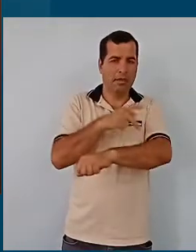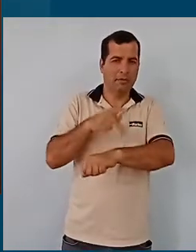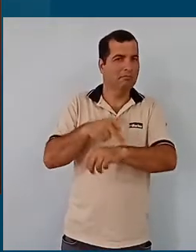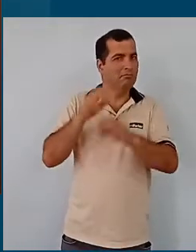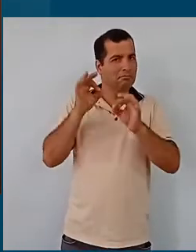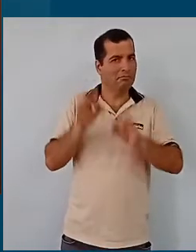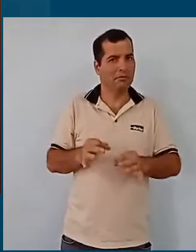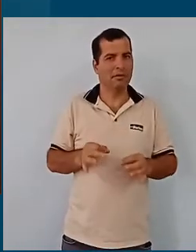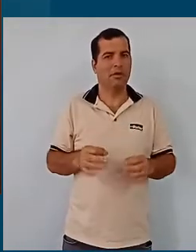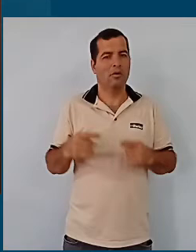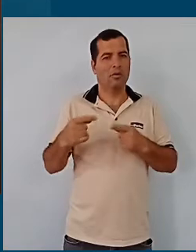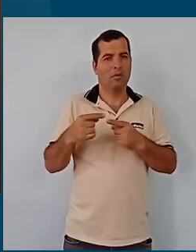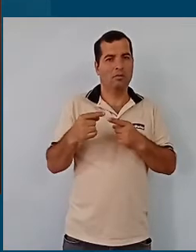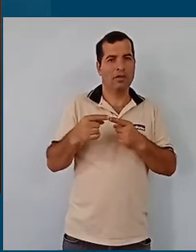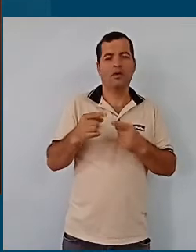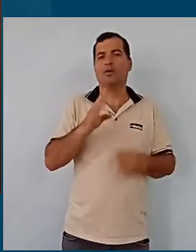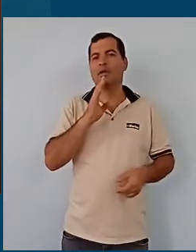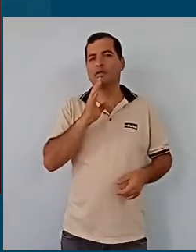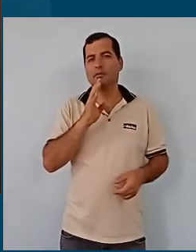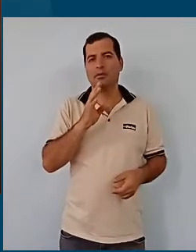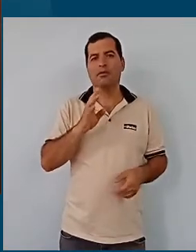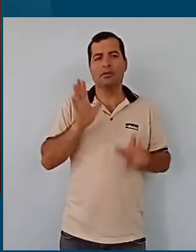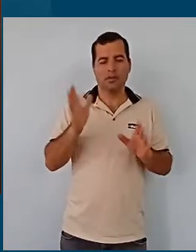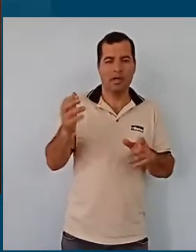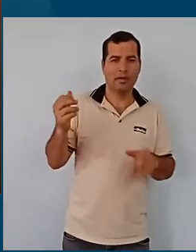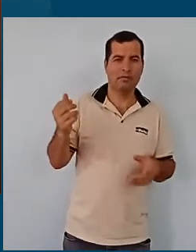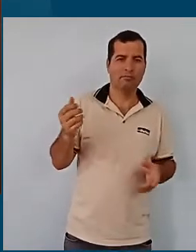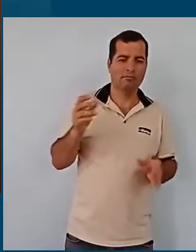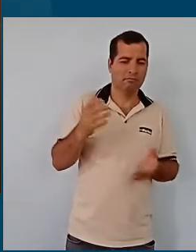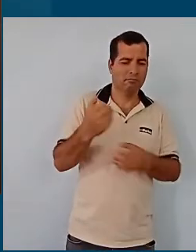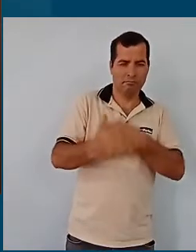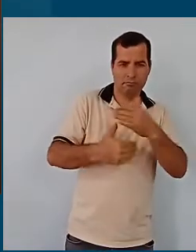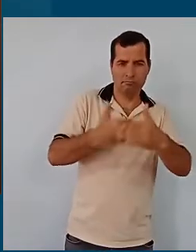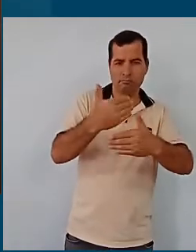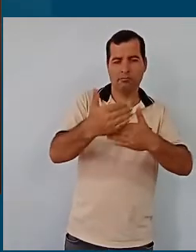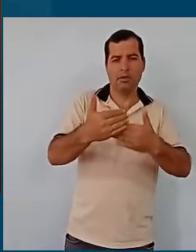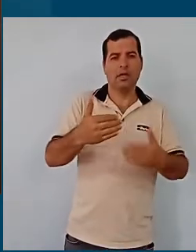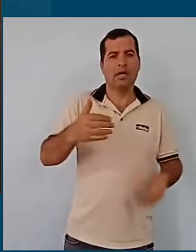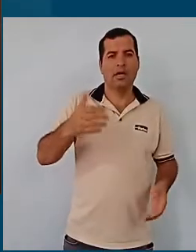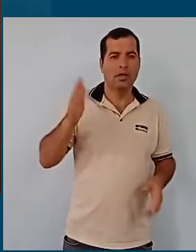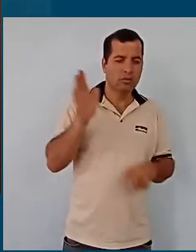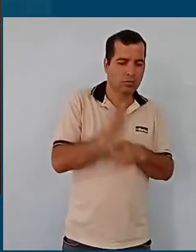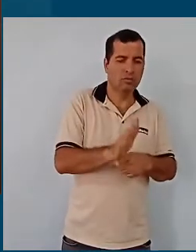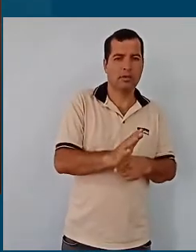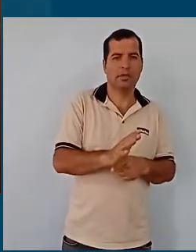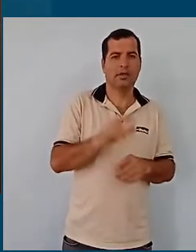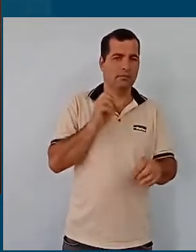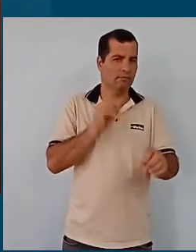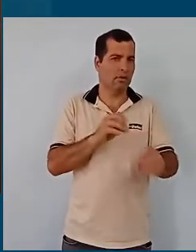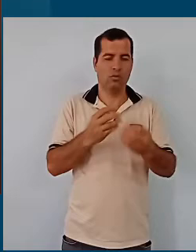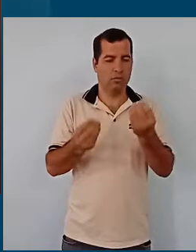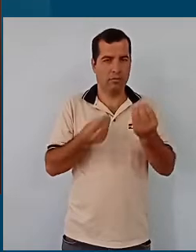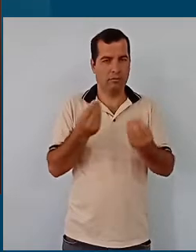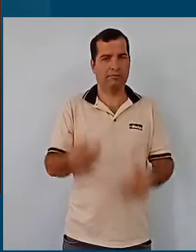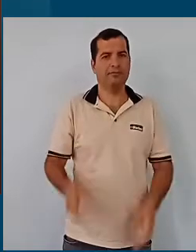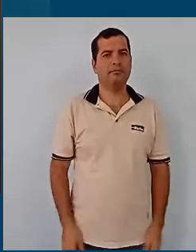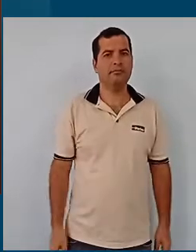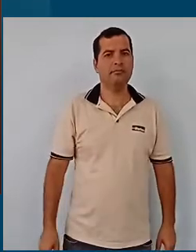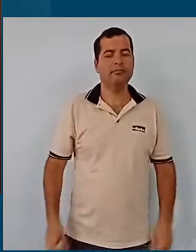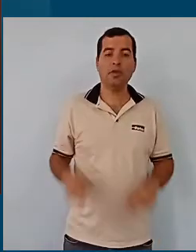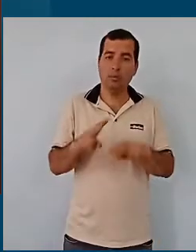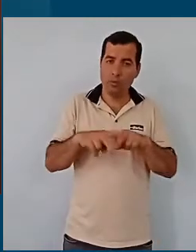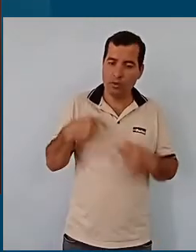pedagógicas desses conhecimentos produzidos, como é que eles impactam a educação, né? E é por isso que